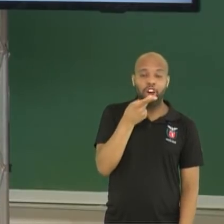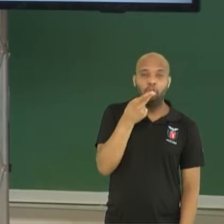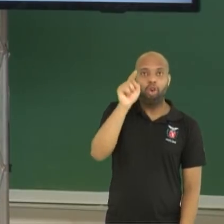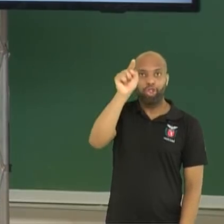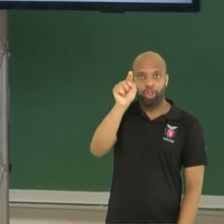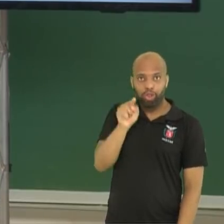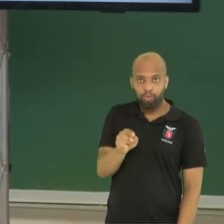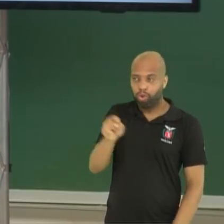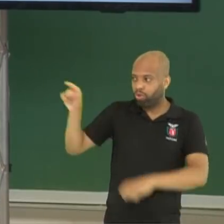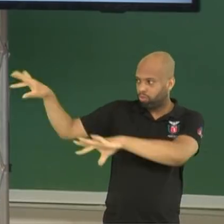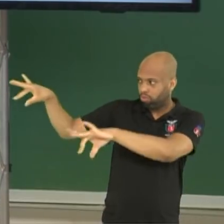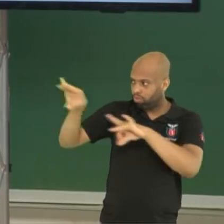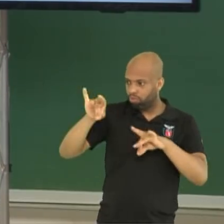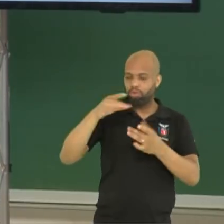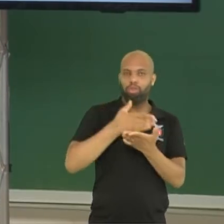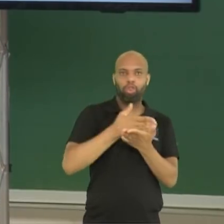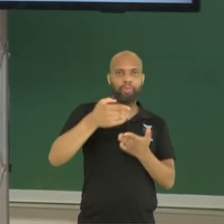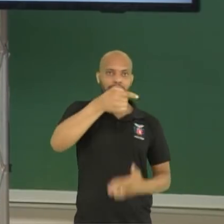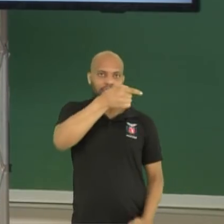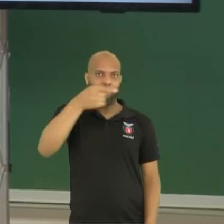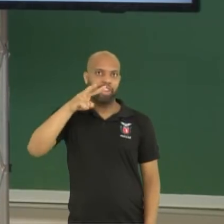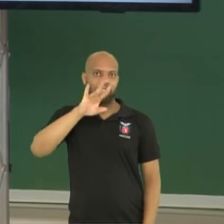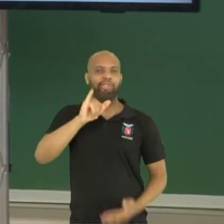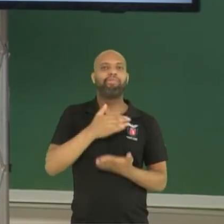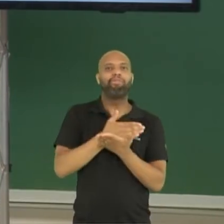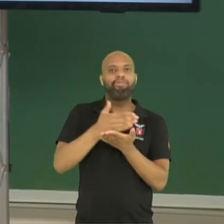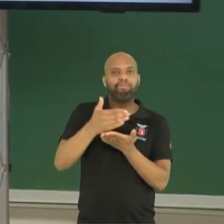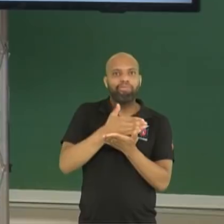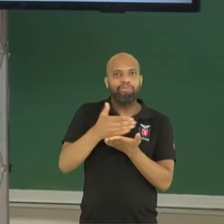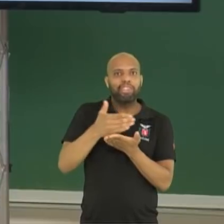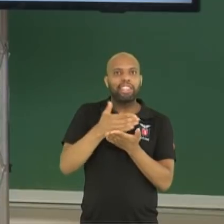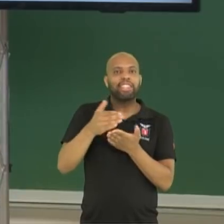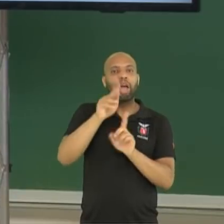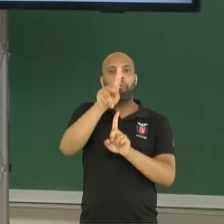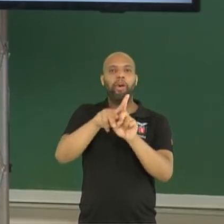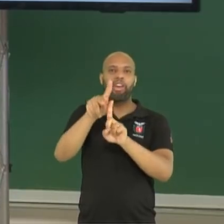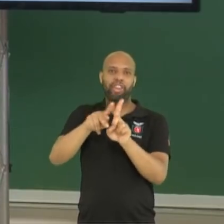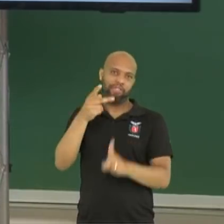Aí depois começa com travessão para indicar o início da fala de um personagem.